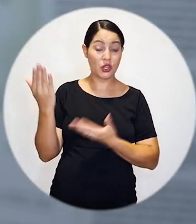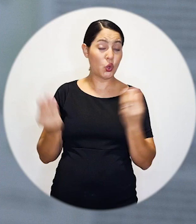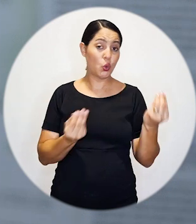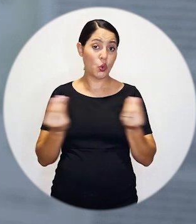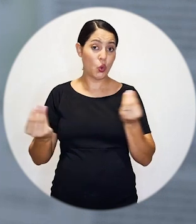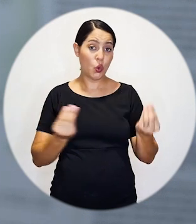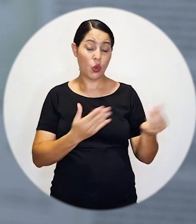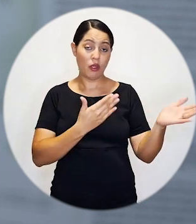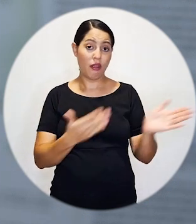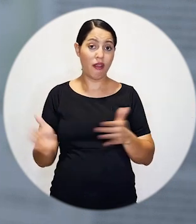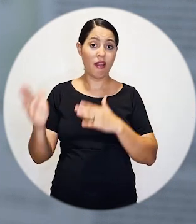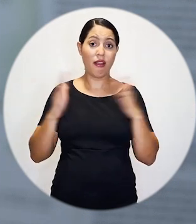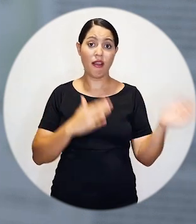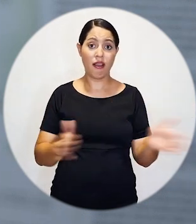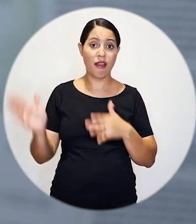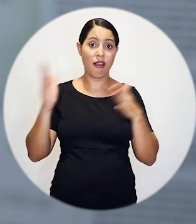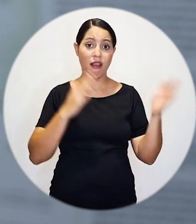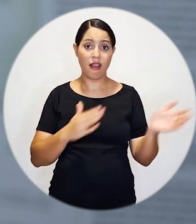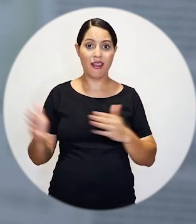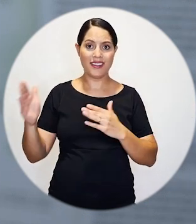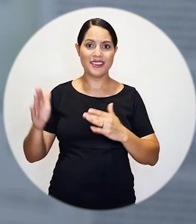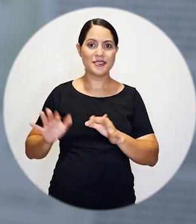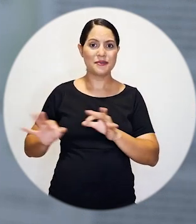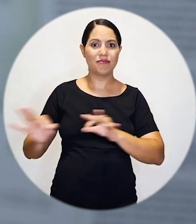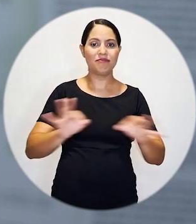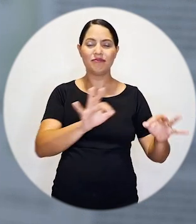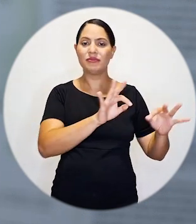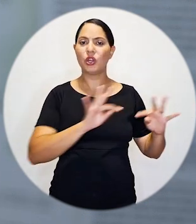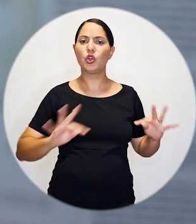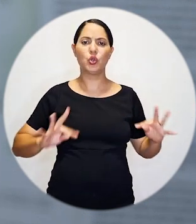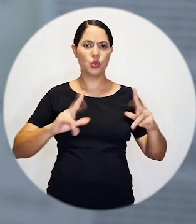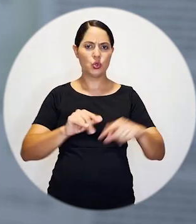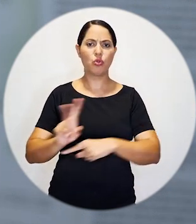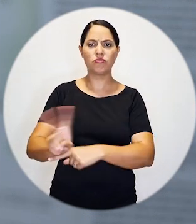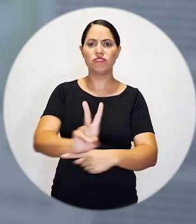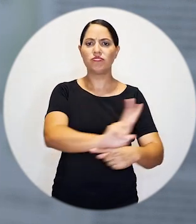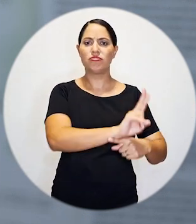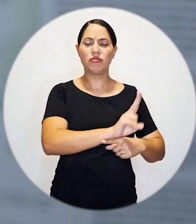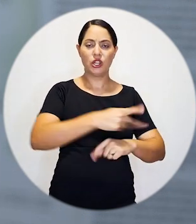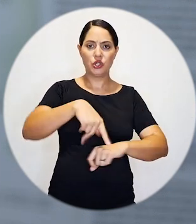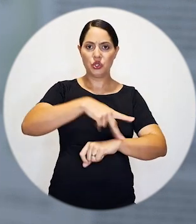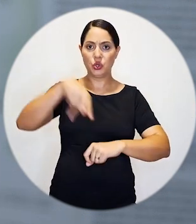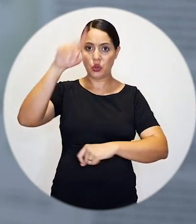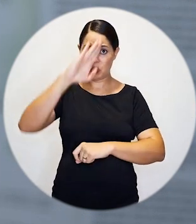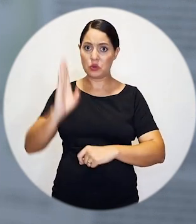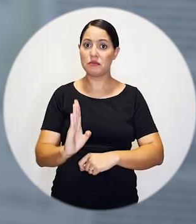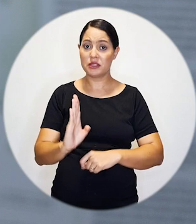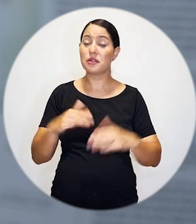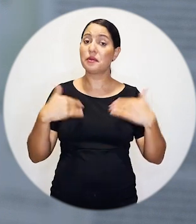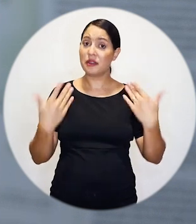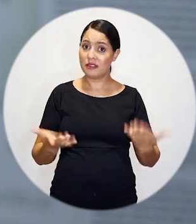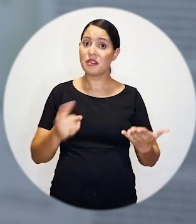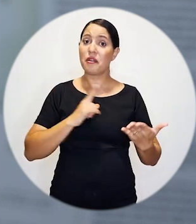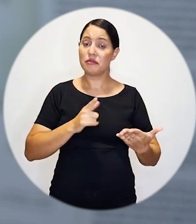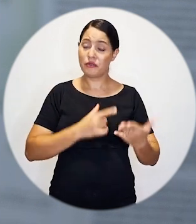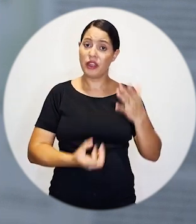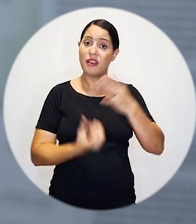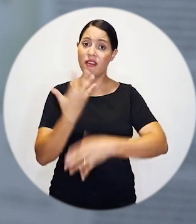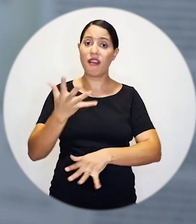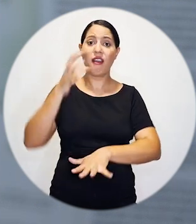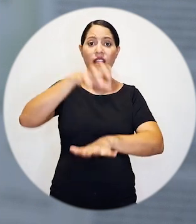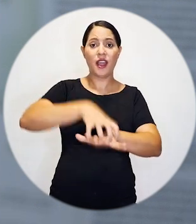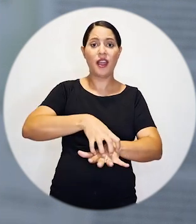processos disciplinares em trâmite em todas as seccionais do país e também nos órgãos do Conselho Federal da OAB, foi instituída